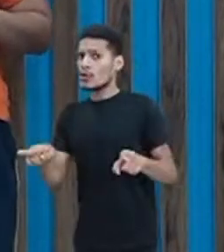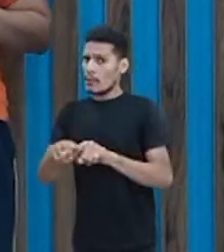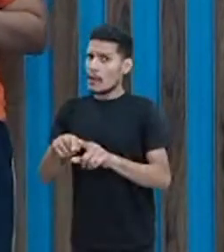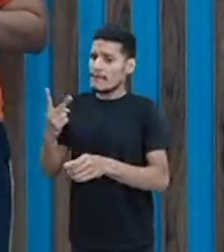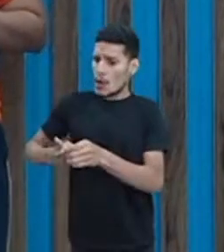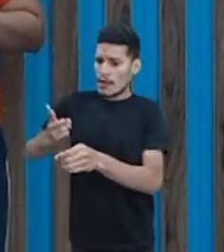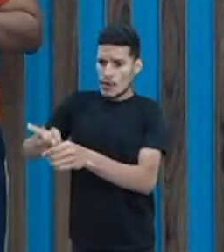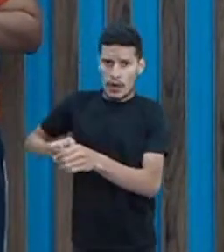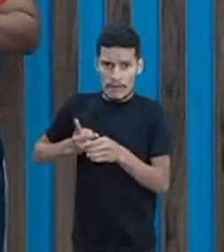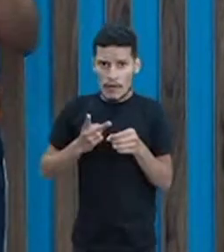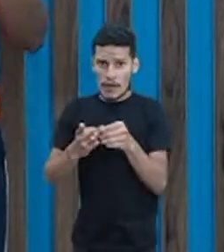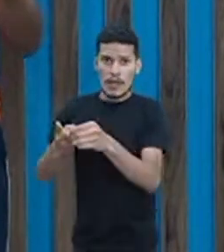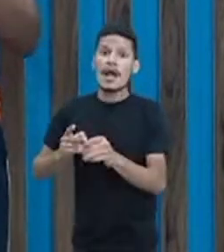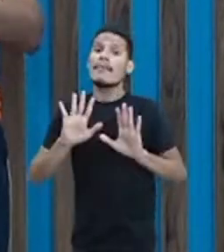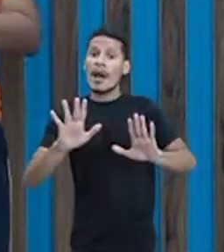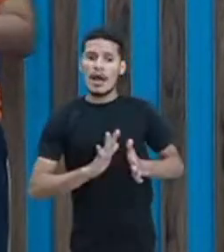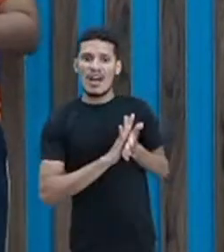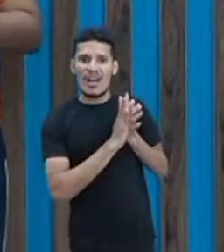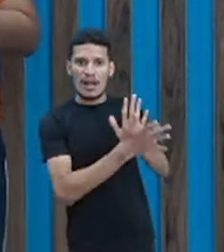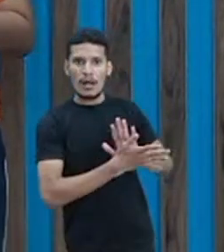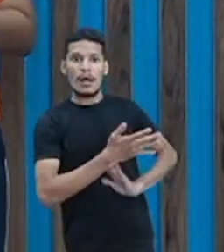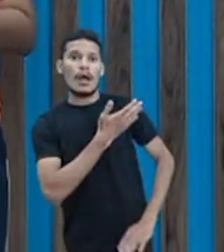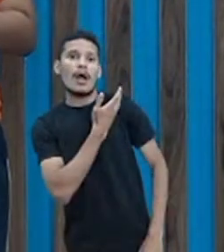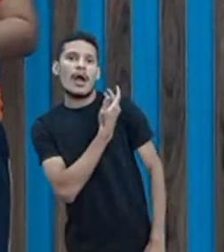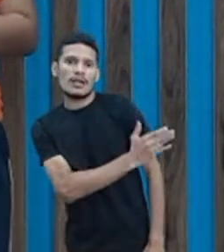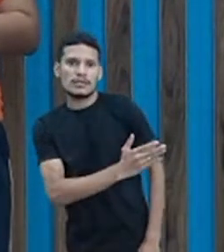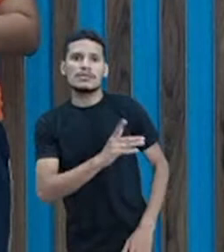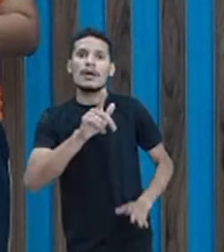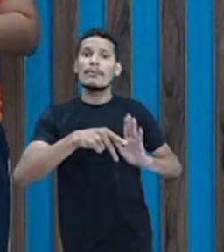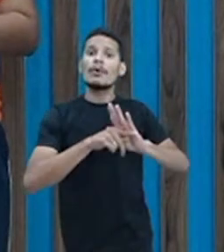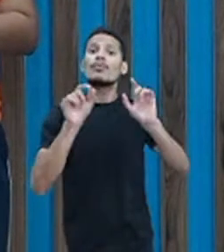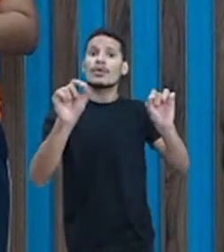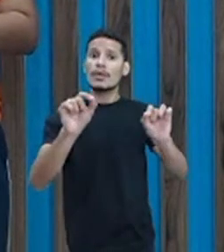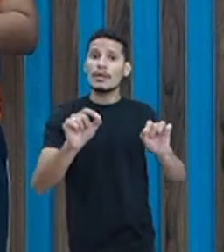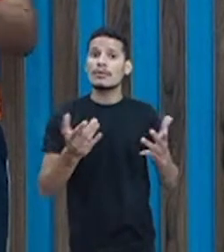violentos, mas o estereótipo racista, ele